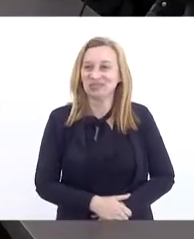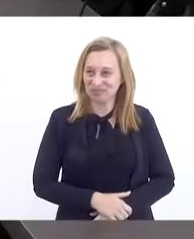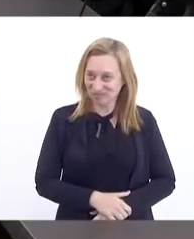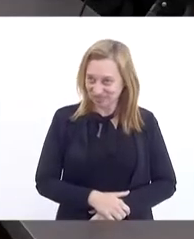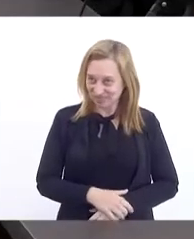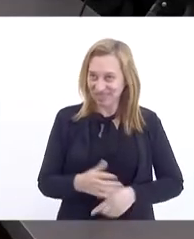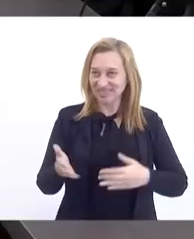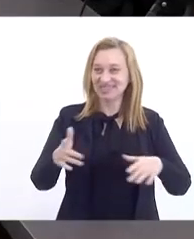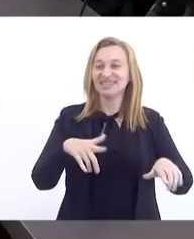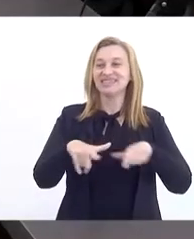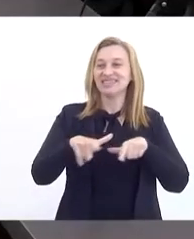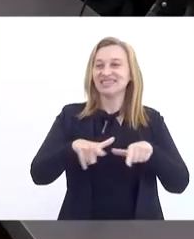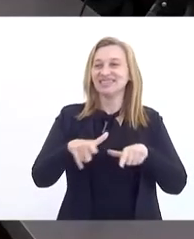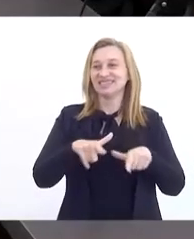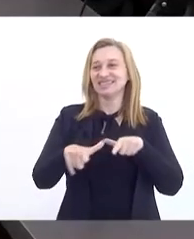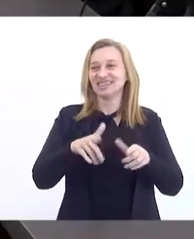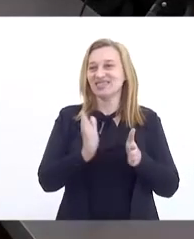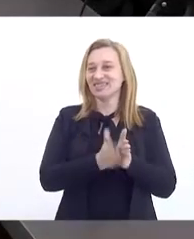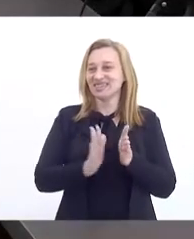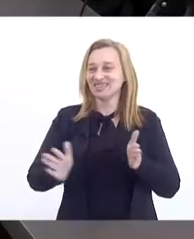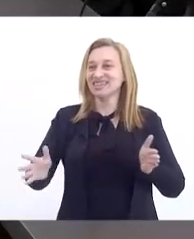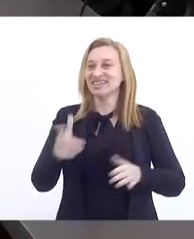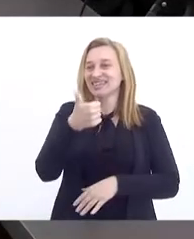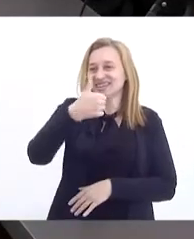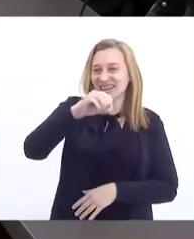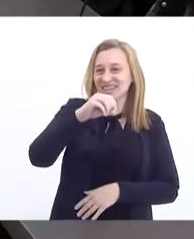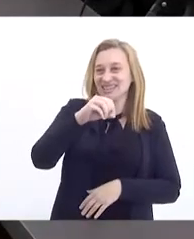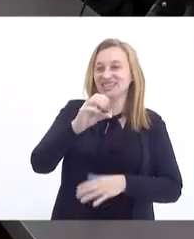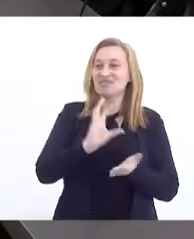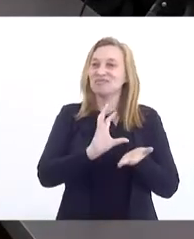Chamamos trabalhos à ordem. Ele é muito chato. 10 da pauta.